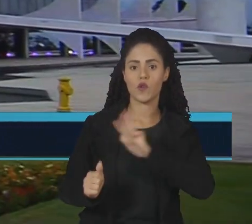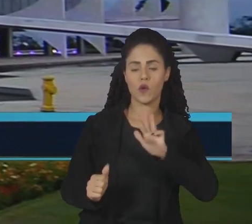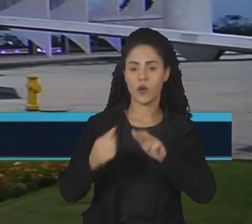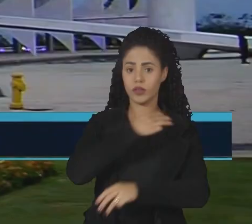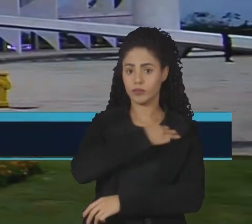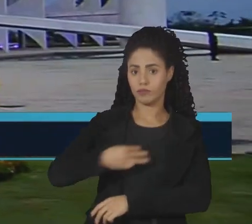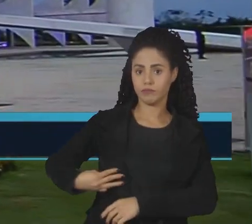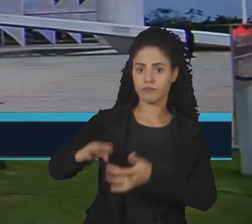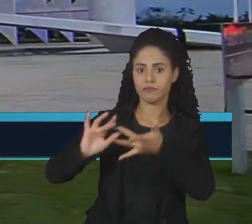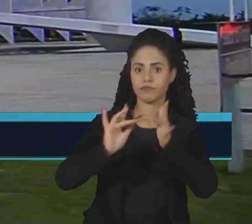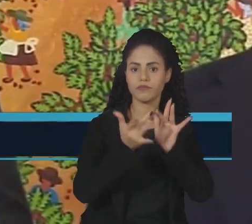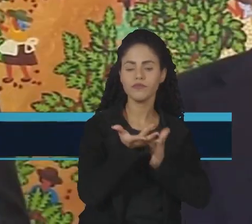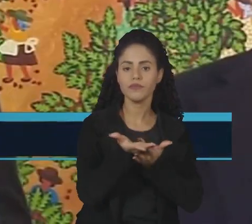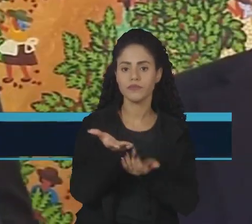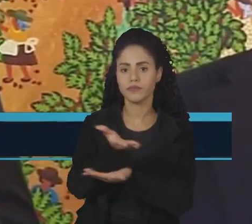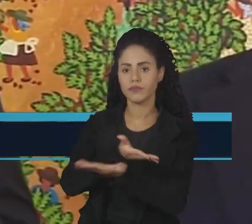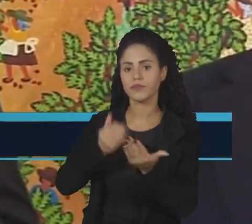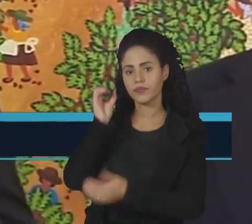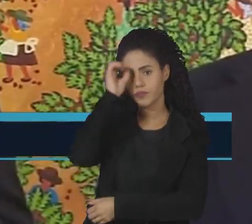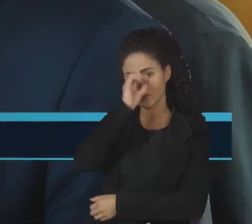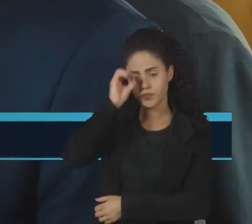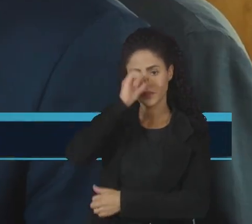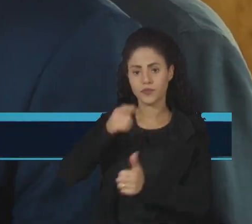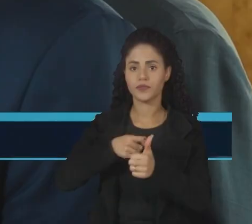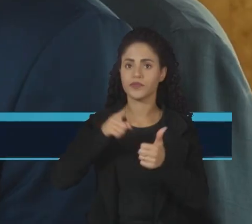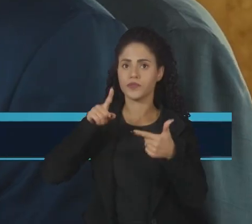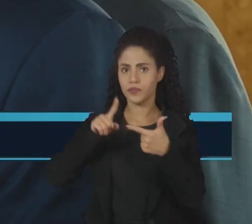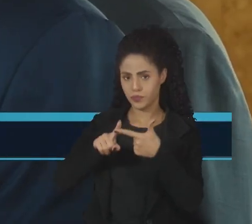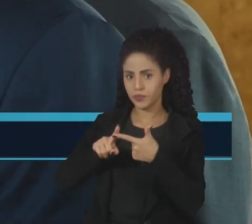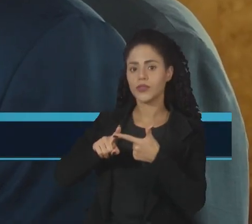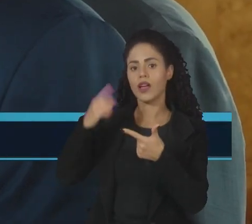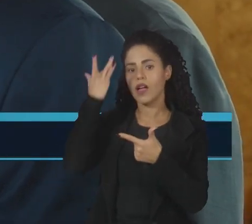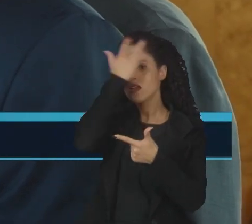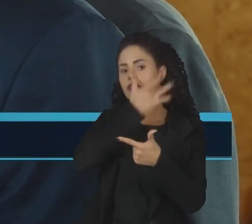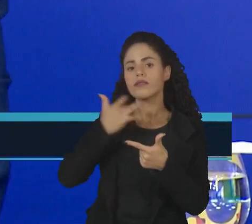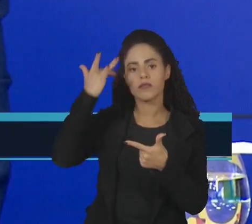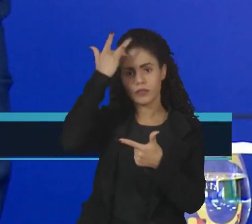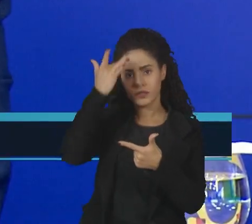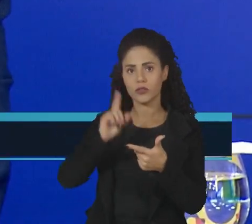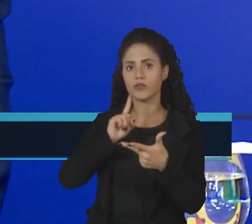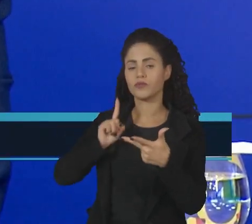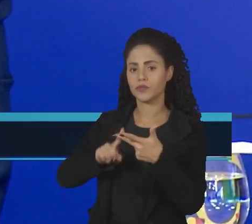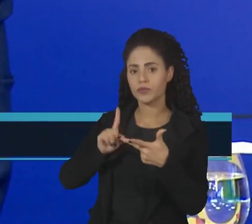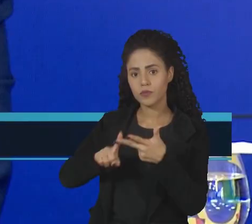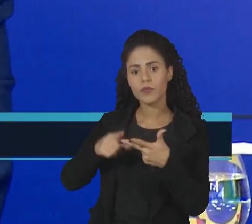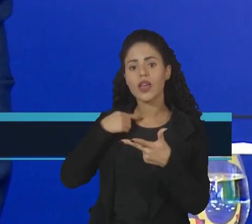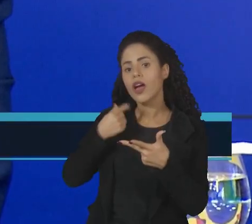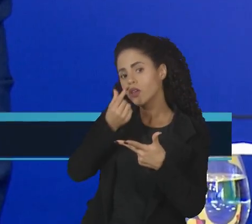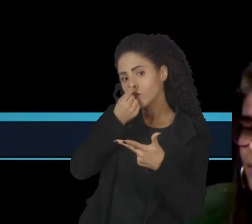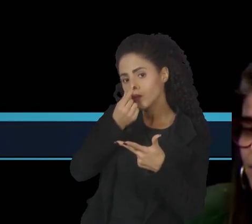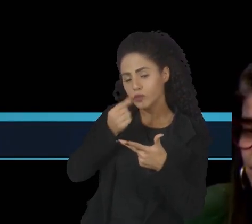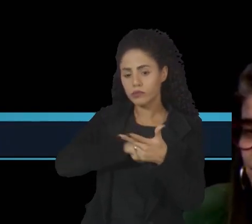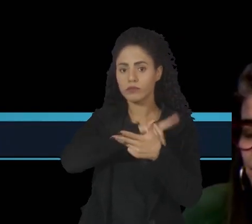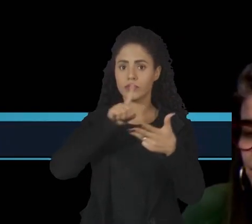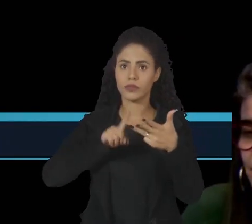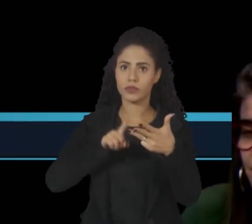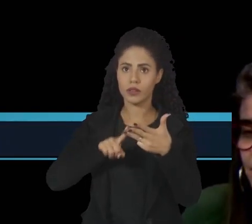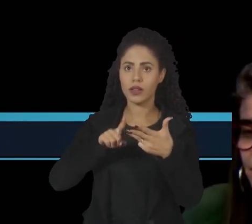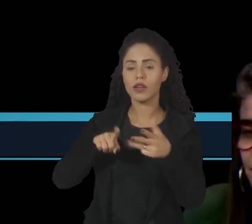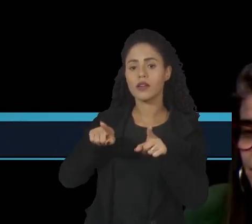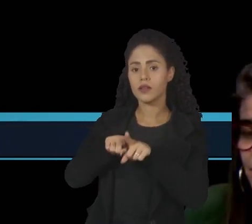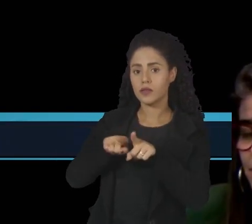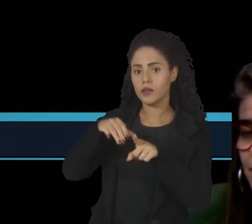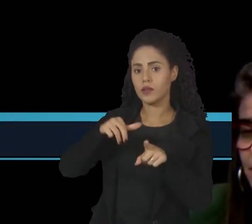de Relações Institucionais, Alexandre Padilha, da Fazenda, Fernando Haddad, da Casa Civil, Rui Costa, da